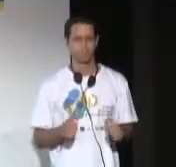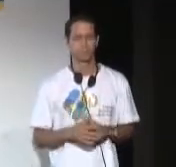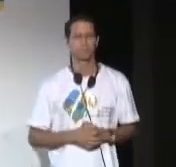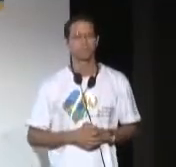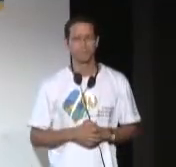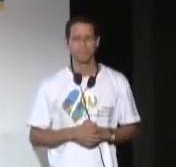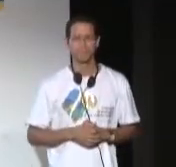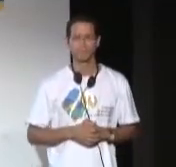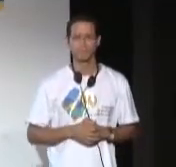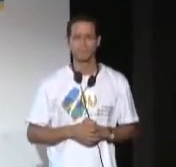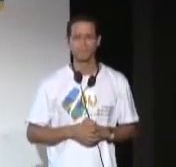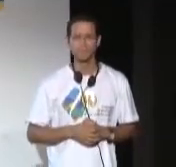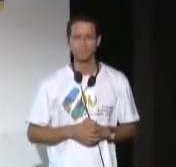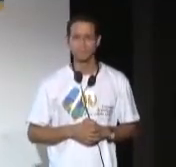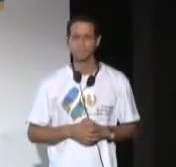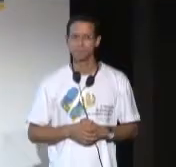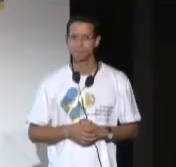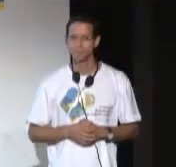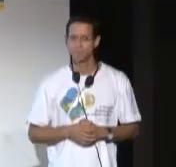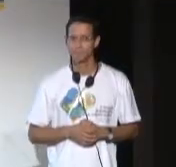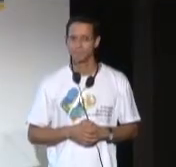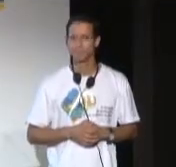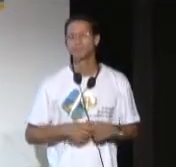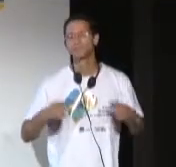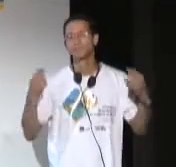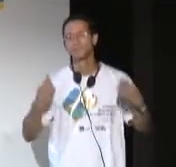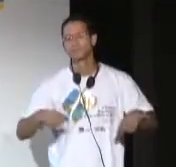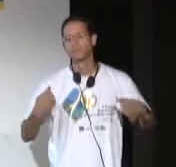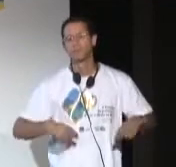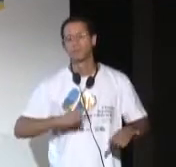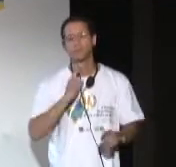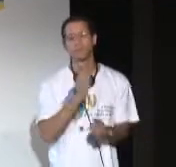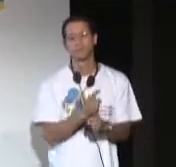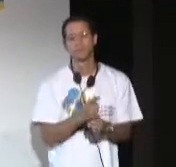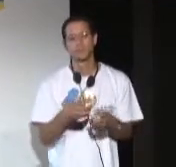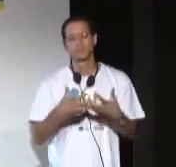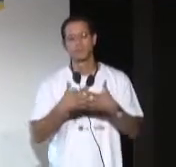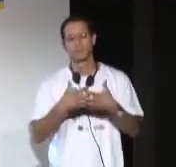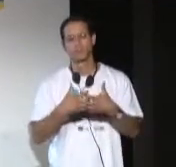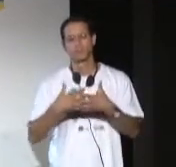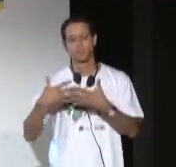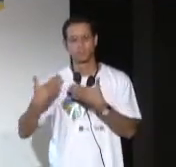após a sua formação. A gente precisa encontrar um mecanismo para fazer.